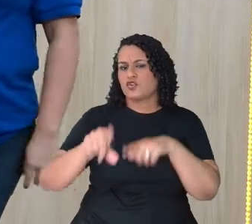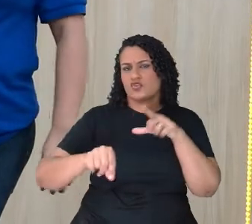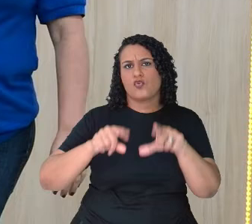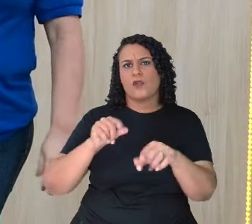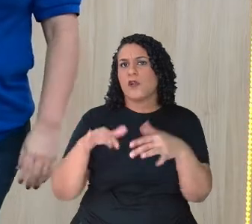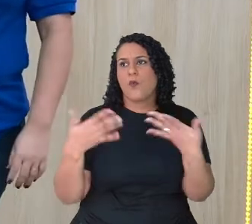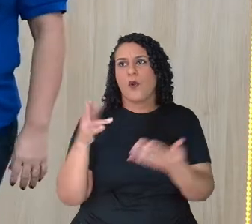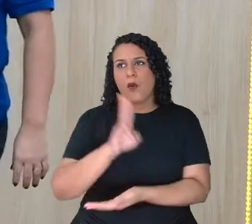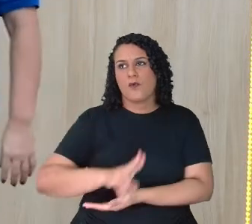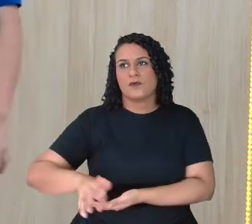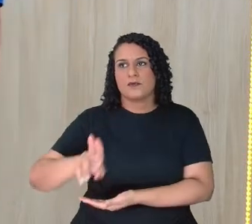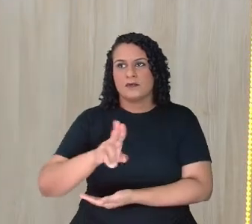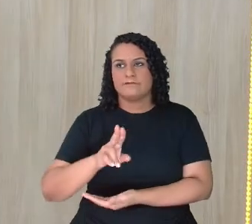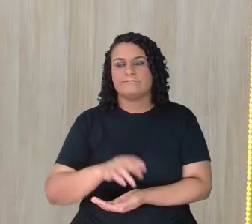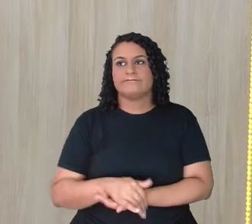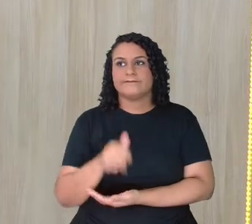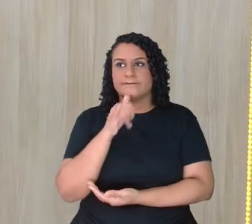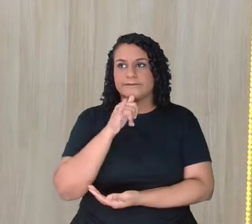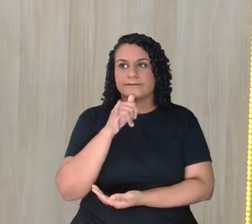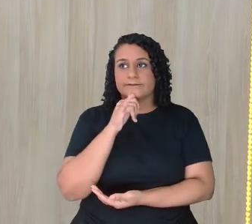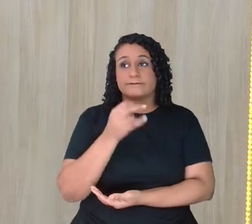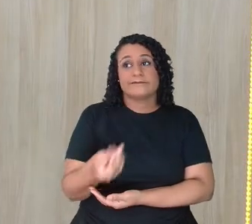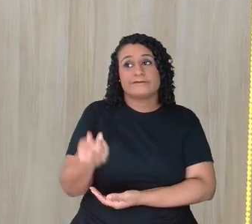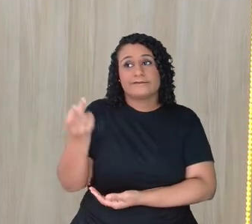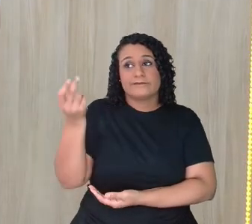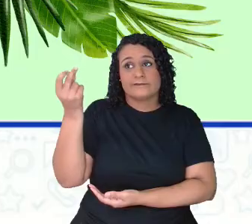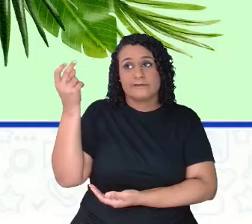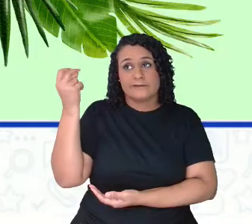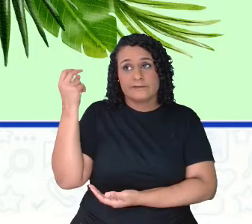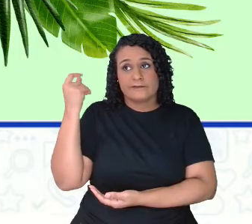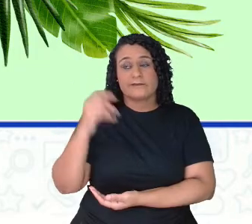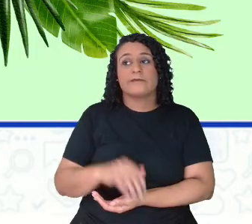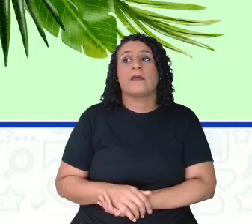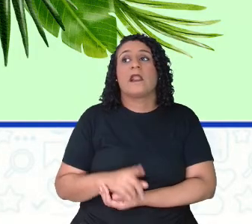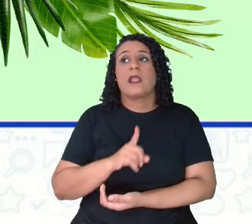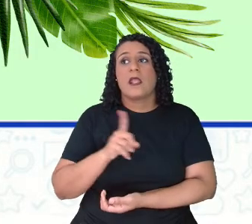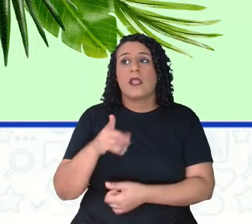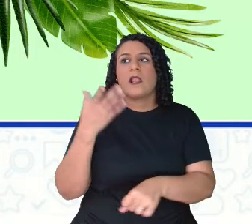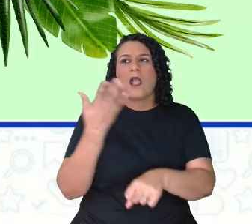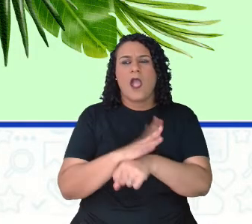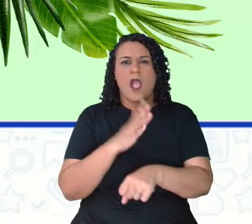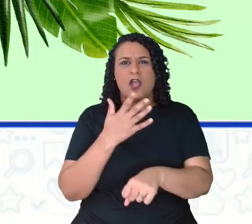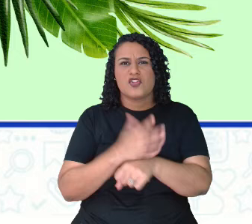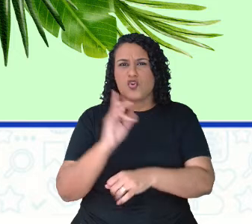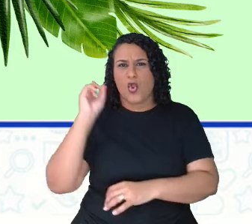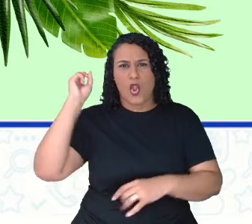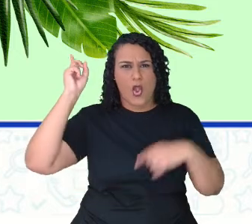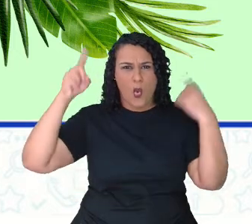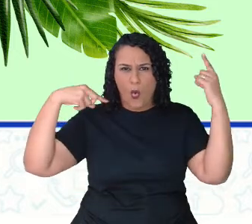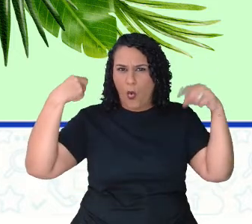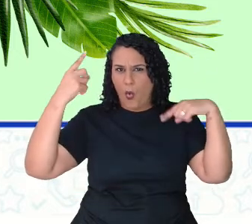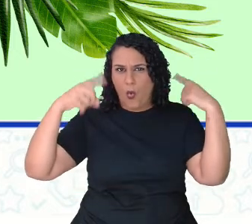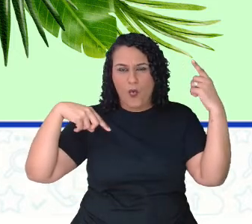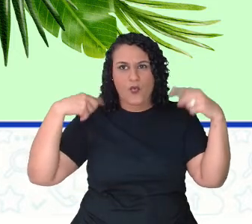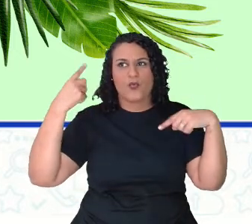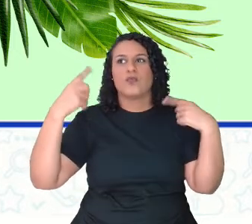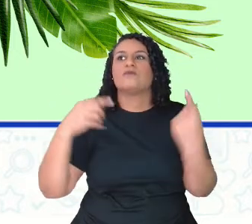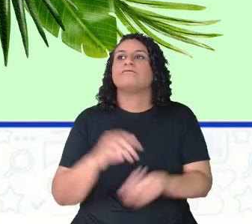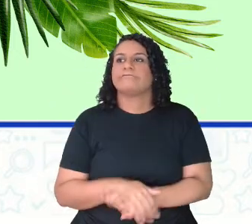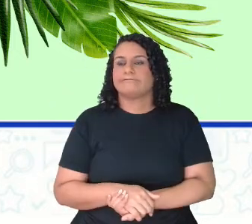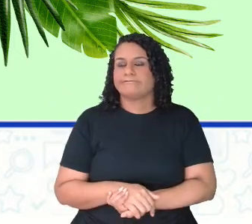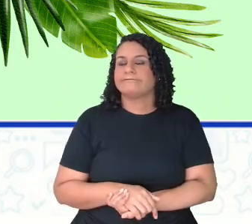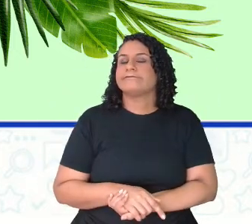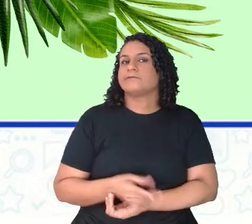usar. Então, naquele dia, ele agiu como um louco.